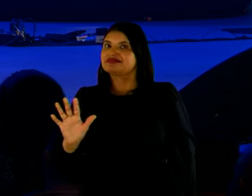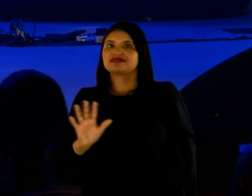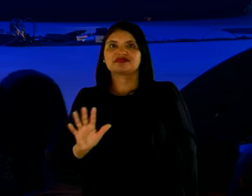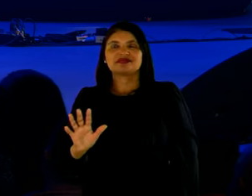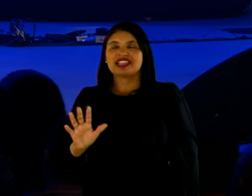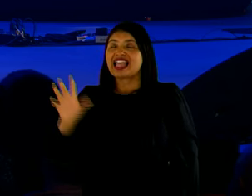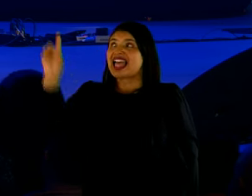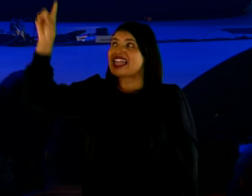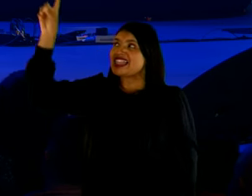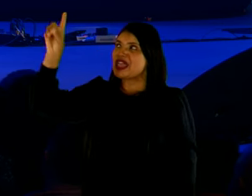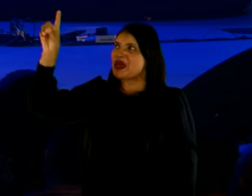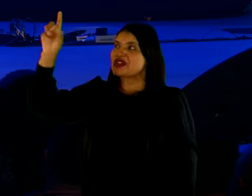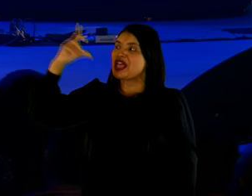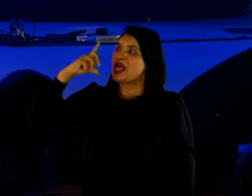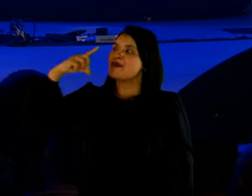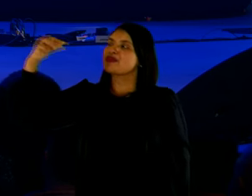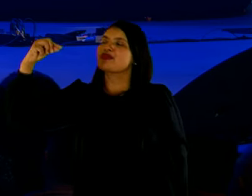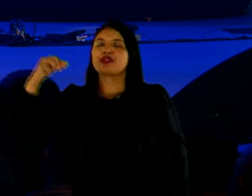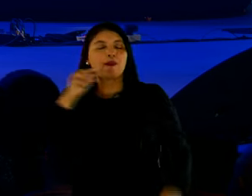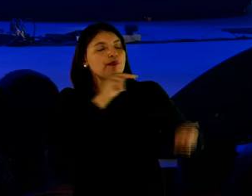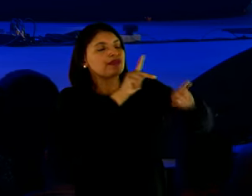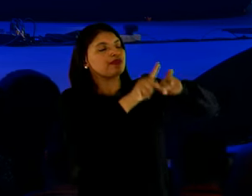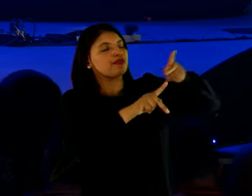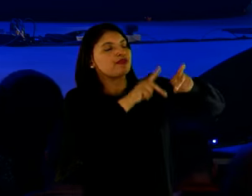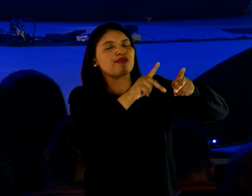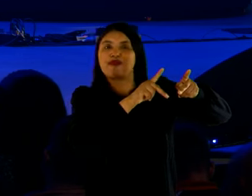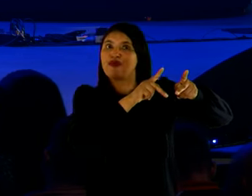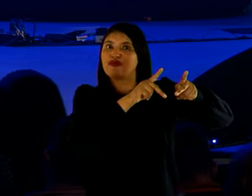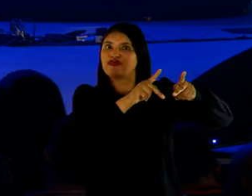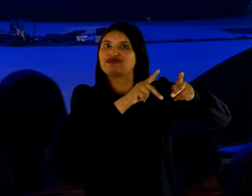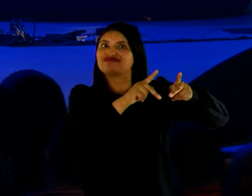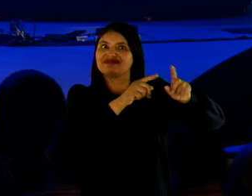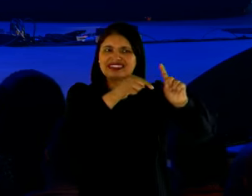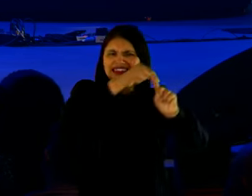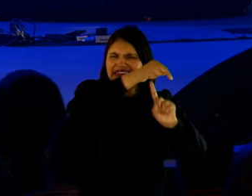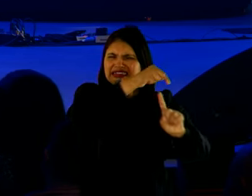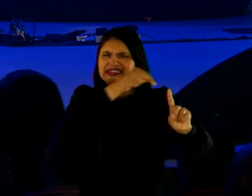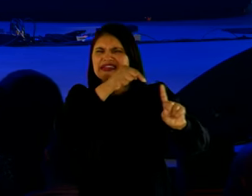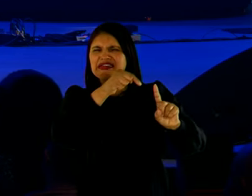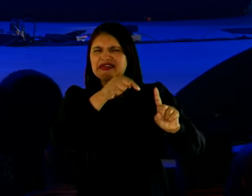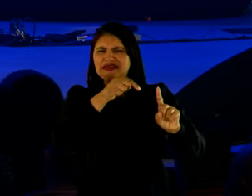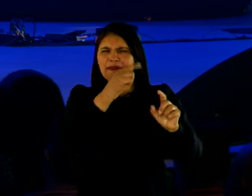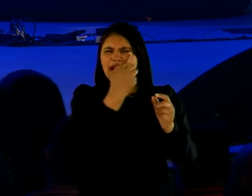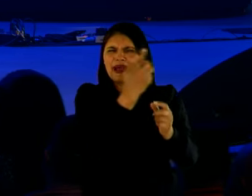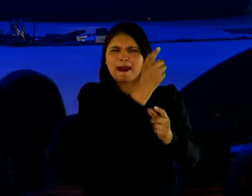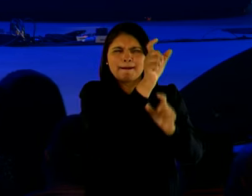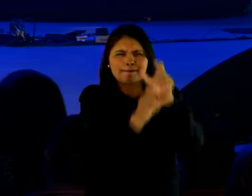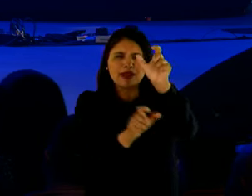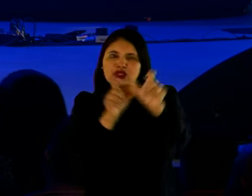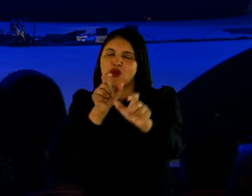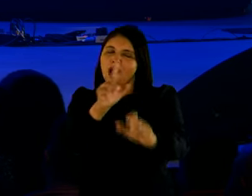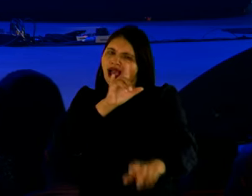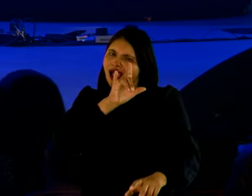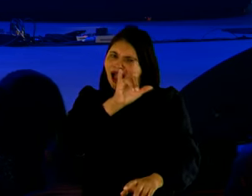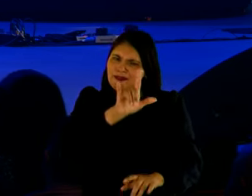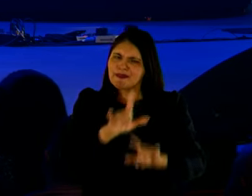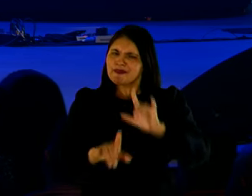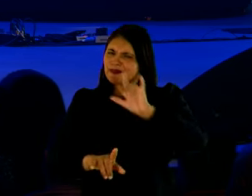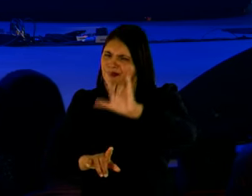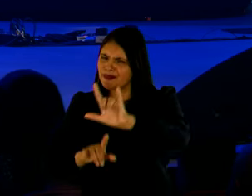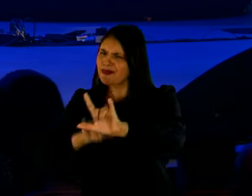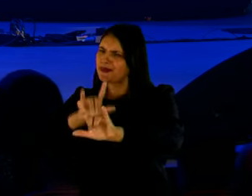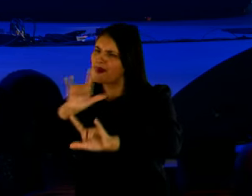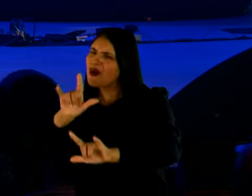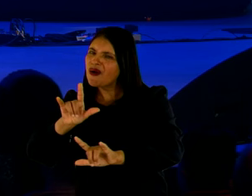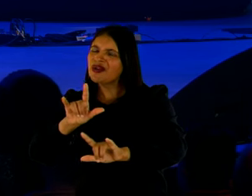Deus nos escolheu para ser um povo santo, um povo que ama as almas, que a prioridade é as almas.